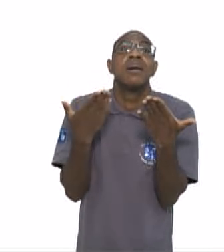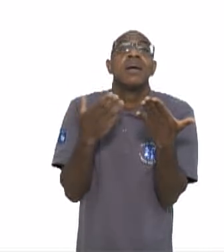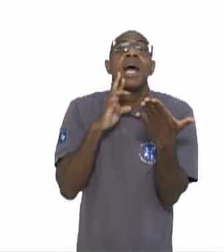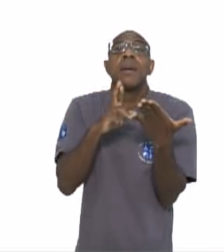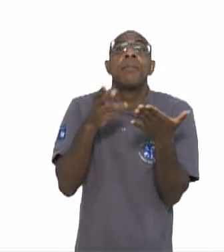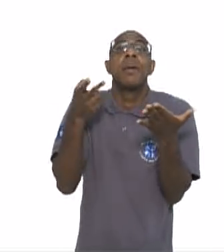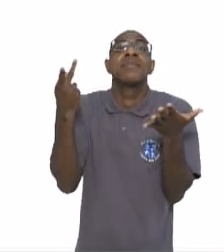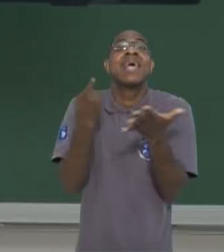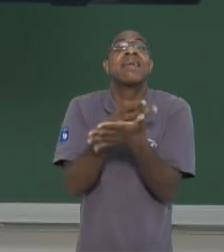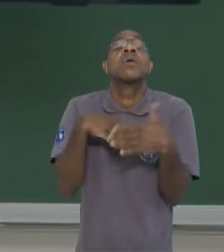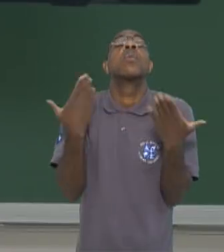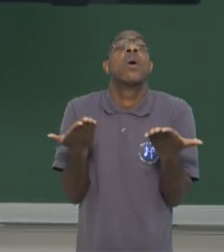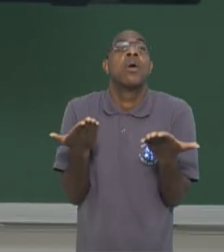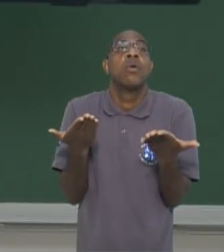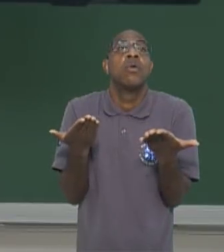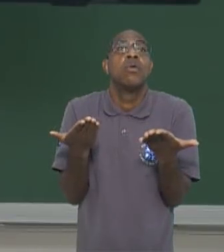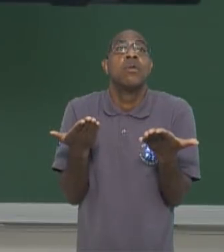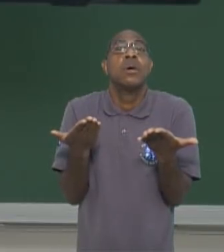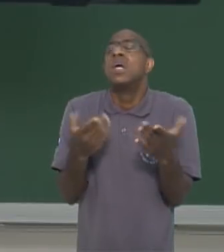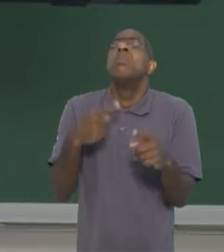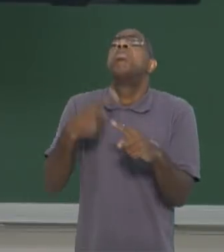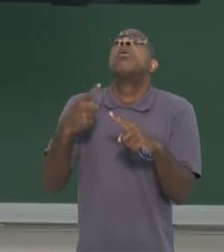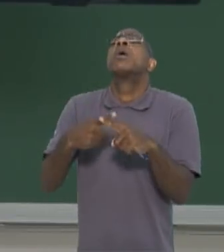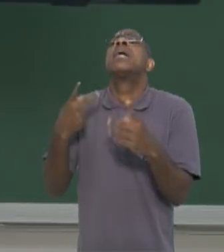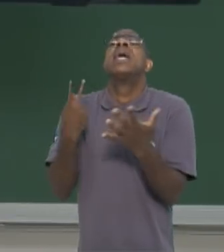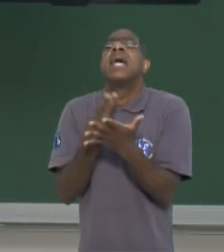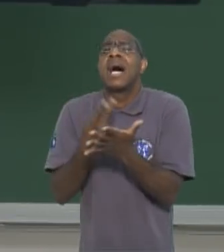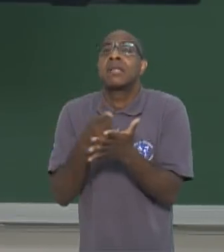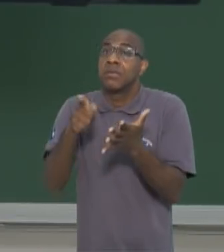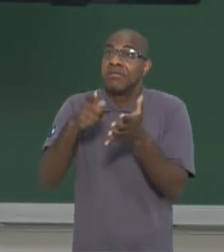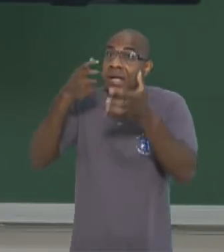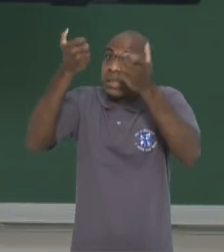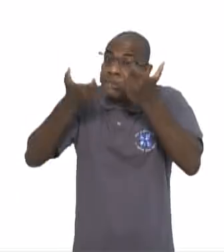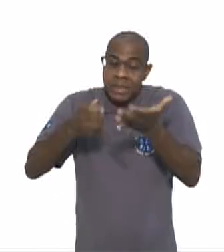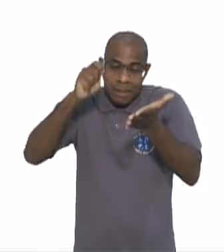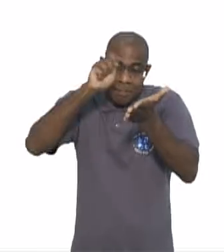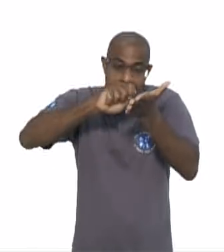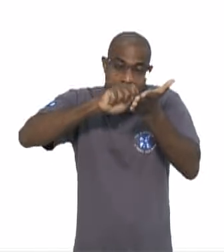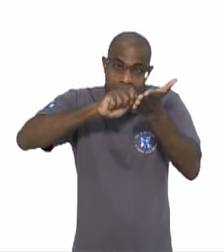pegar a incorreta e torná-la correta. E a gente já volta na sequência.